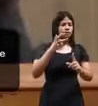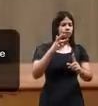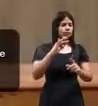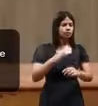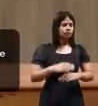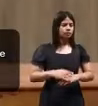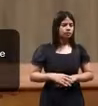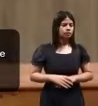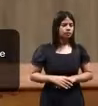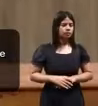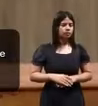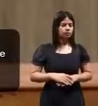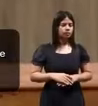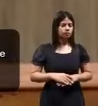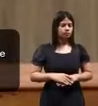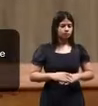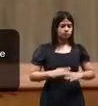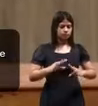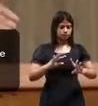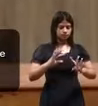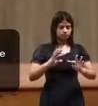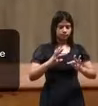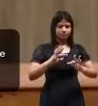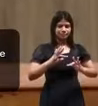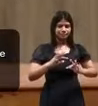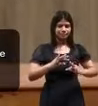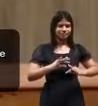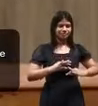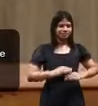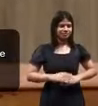toca aqui no meu lado. Olha as minhas mãos.